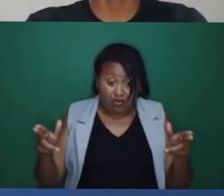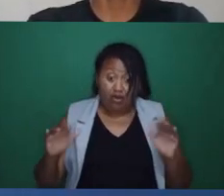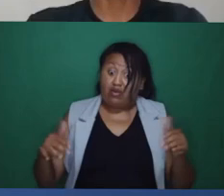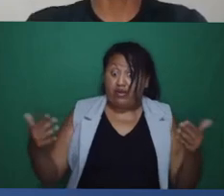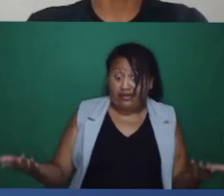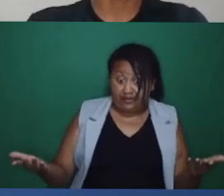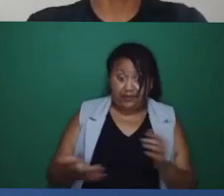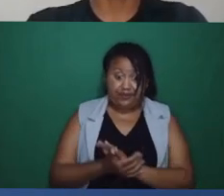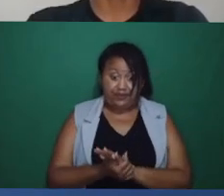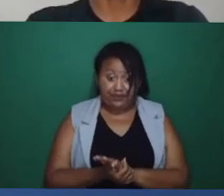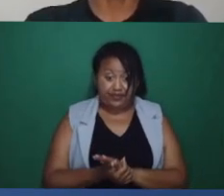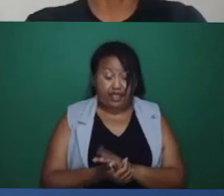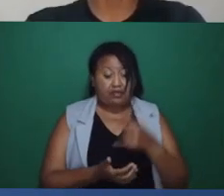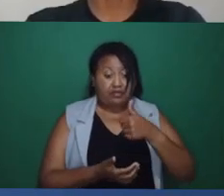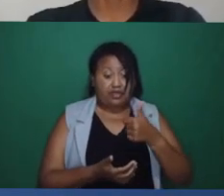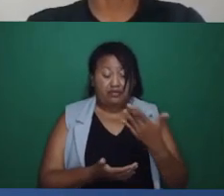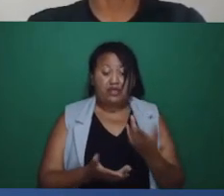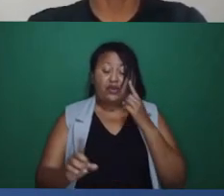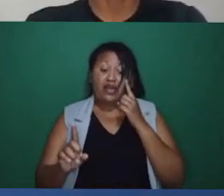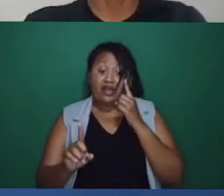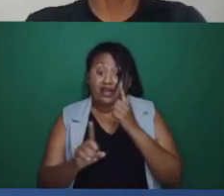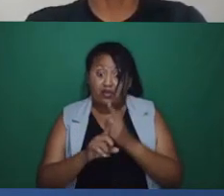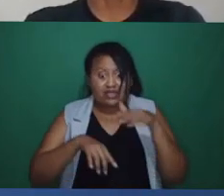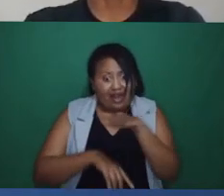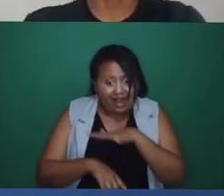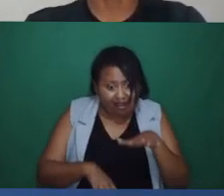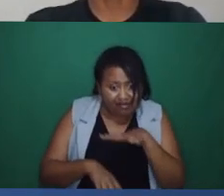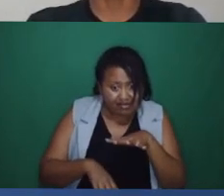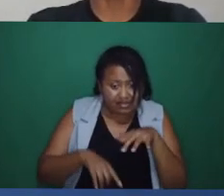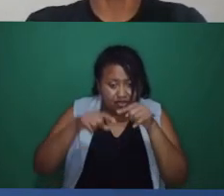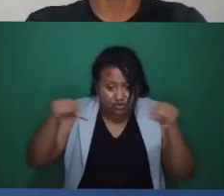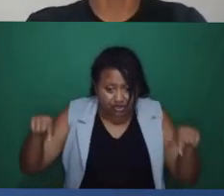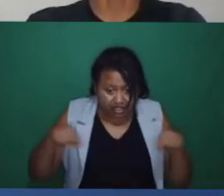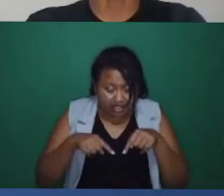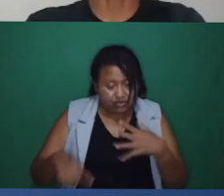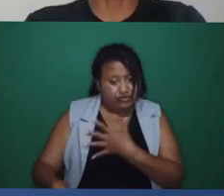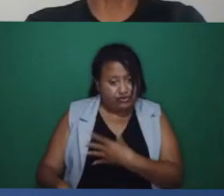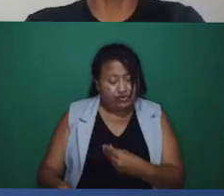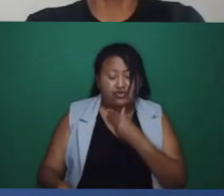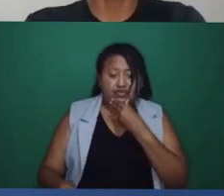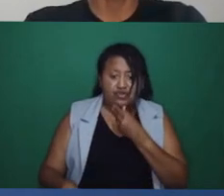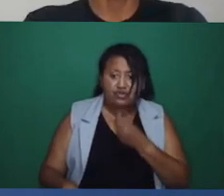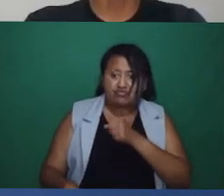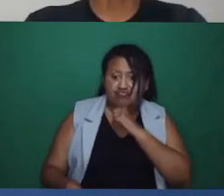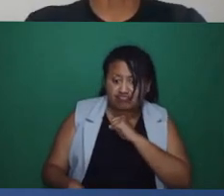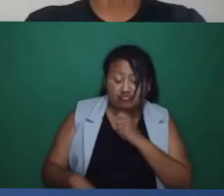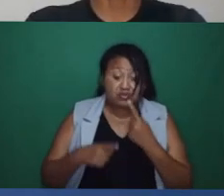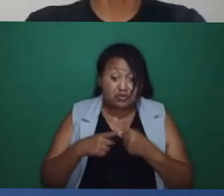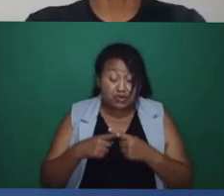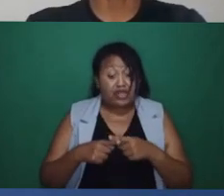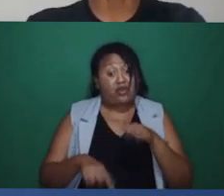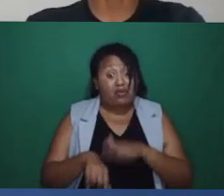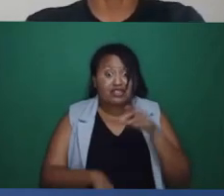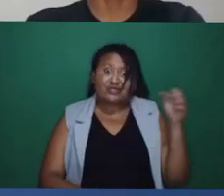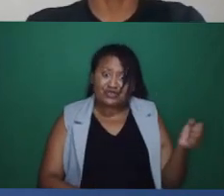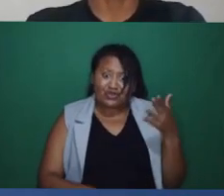vamos primeiro encontrar a área do terreno do filho mais velho porque o mais novo